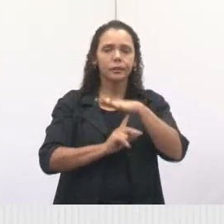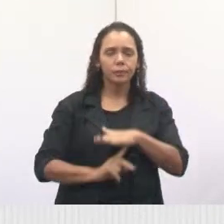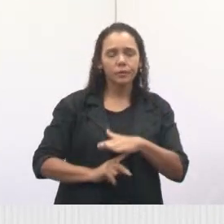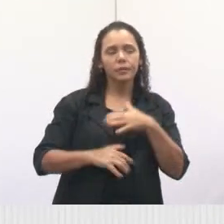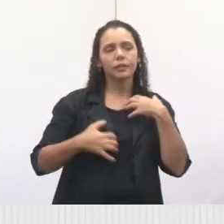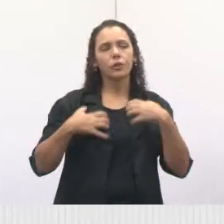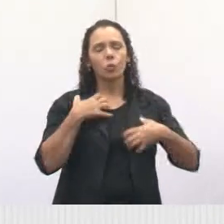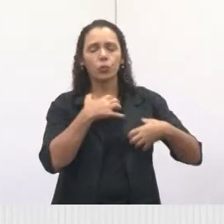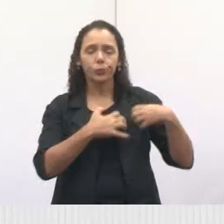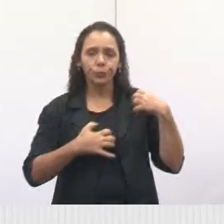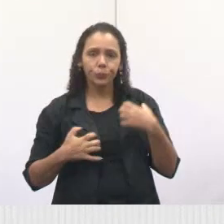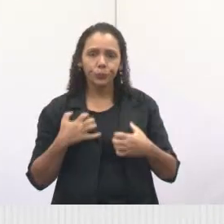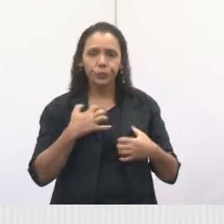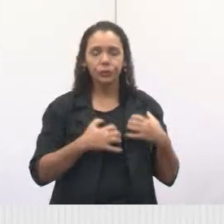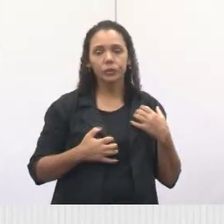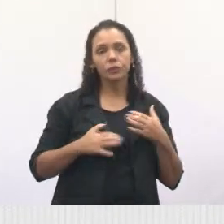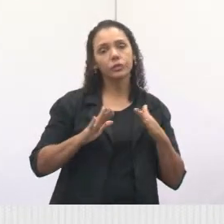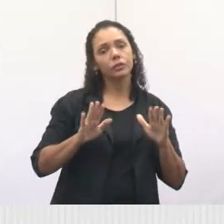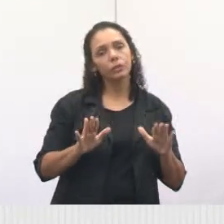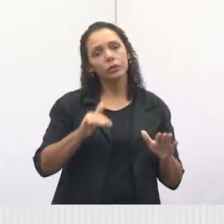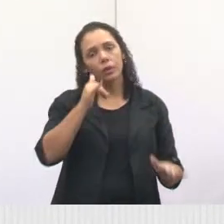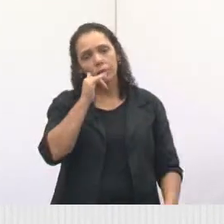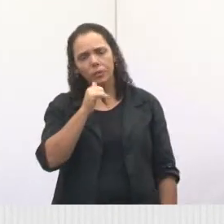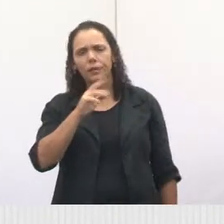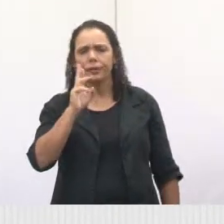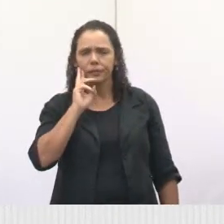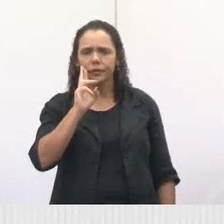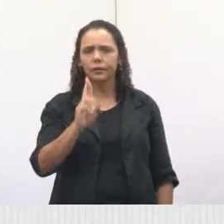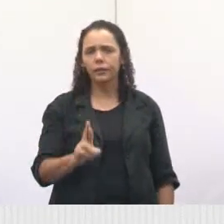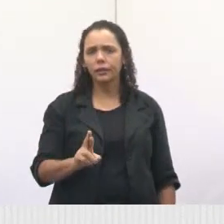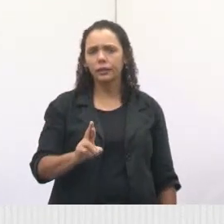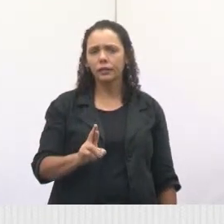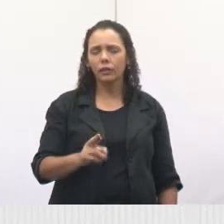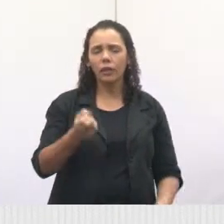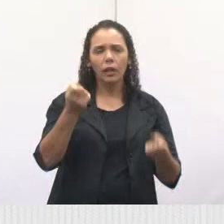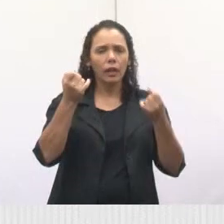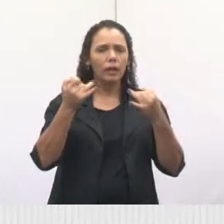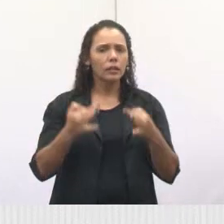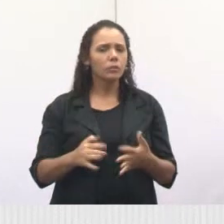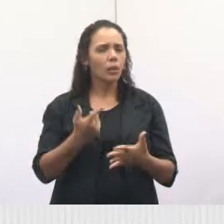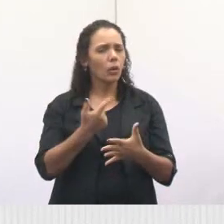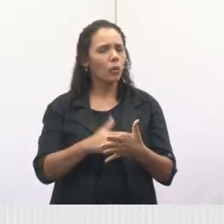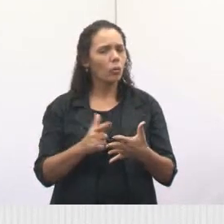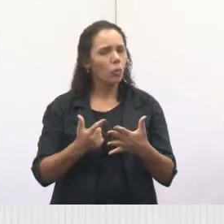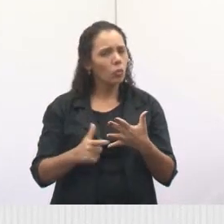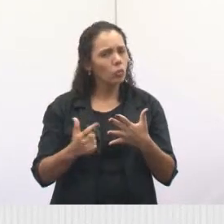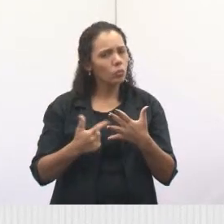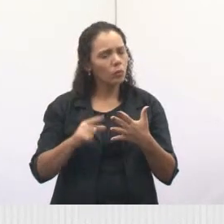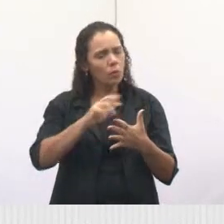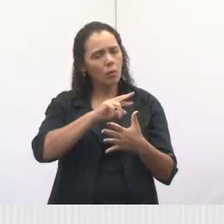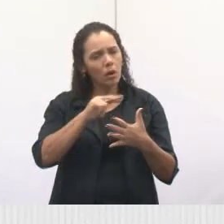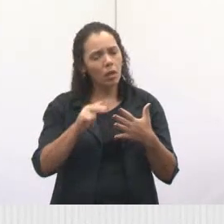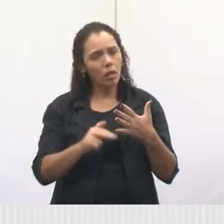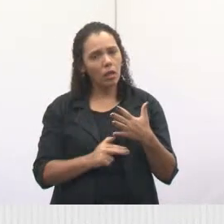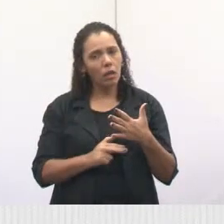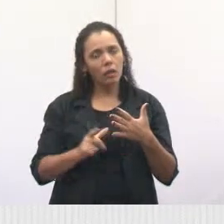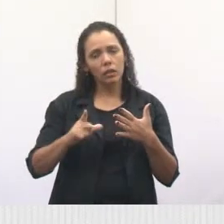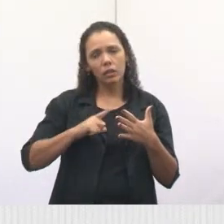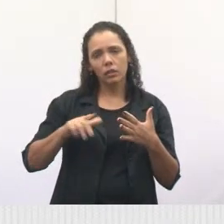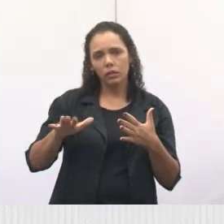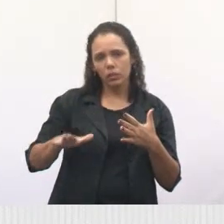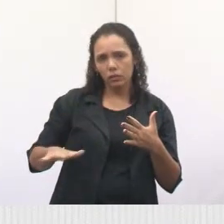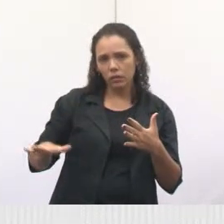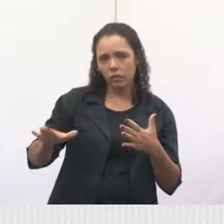uma ansiedade. Então a dona Josélia tem razão. Ela expõe todos esses problemas ali da Casa Viva Vida e